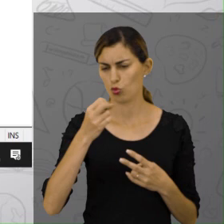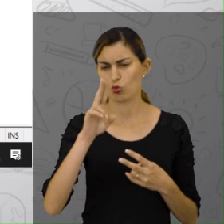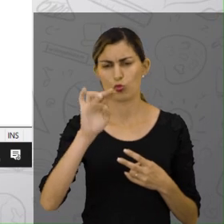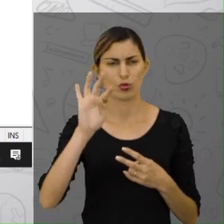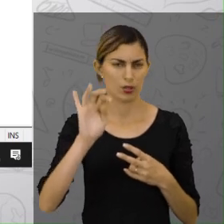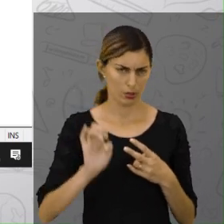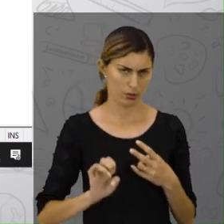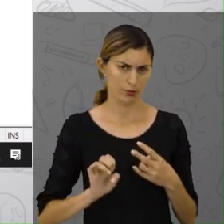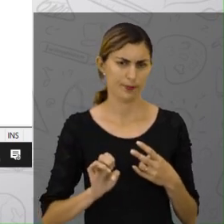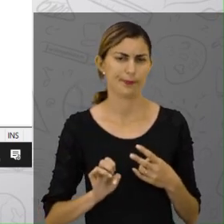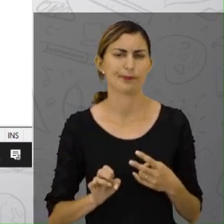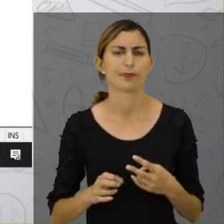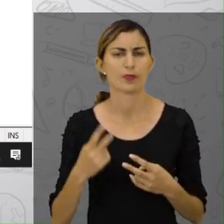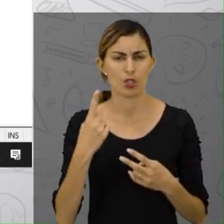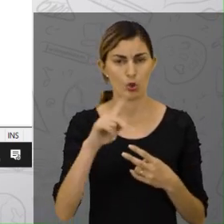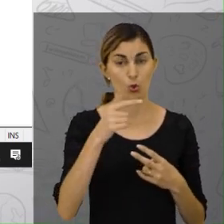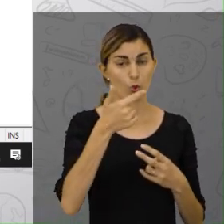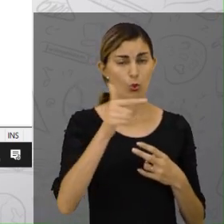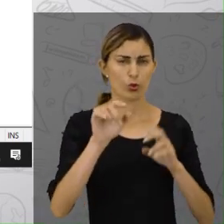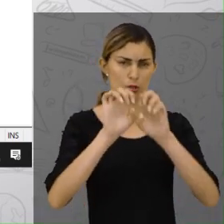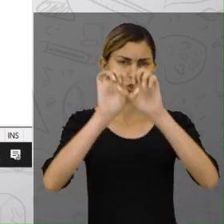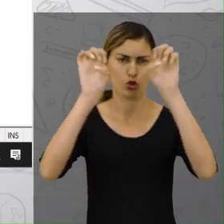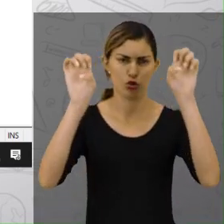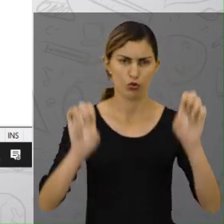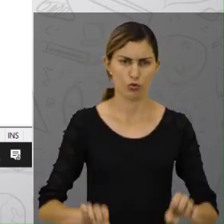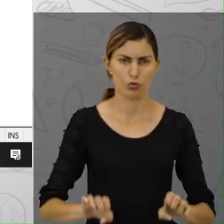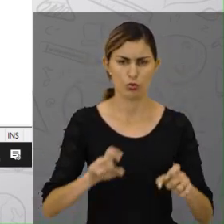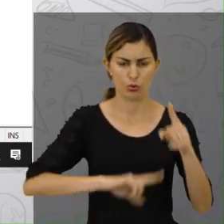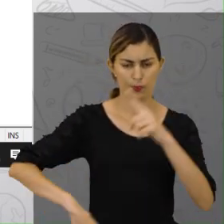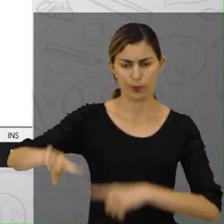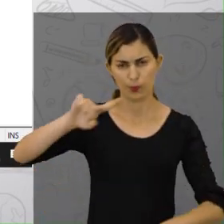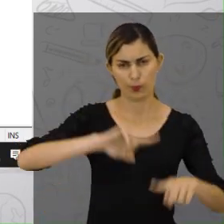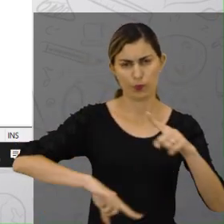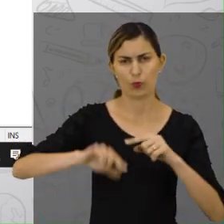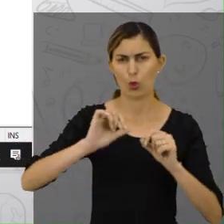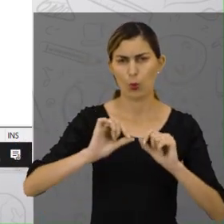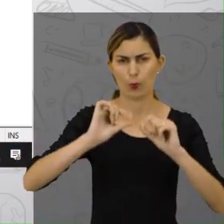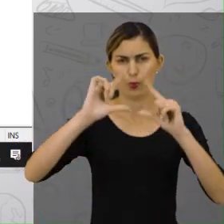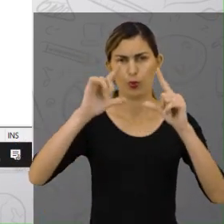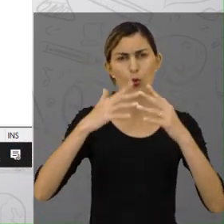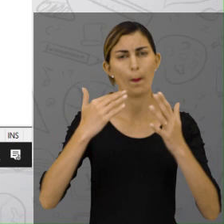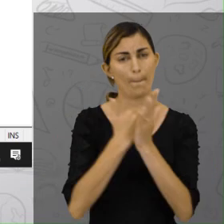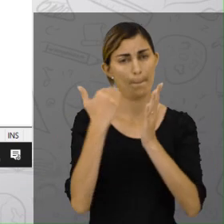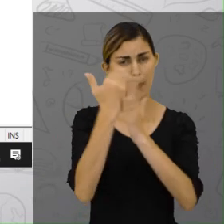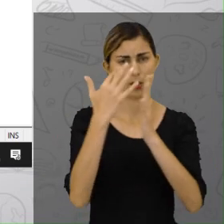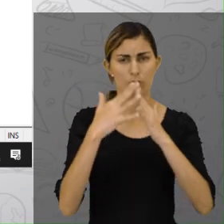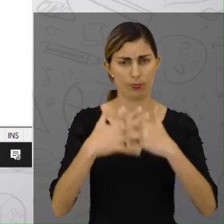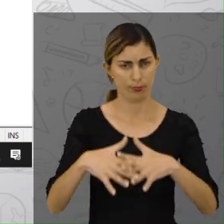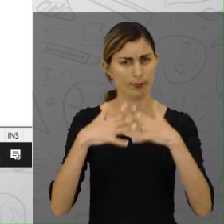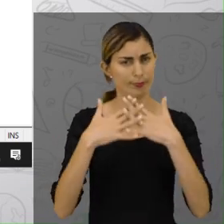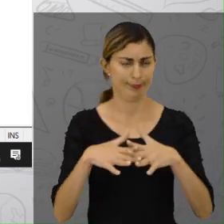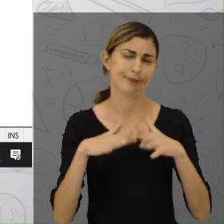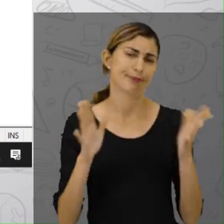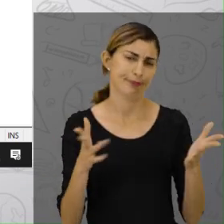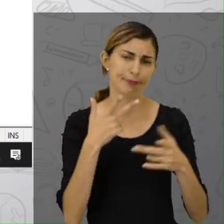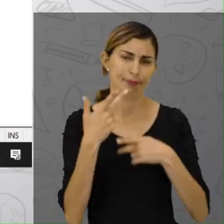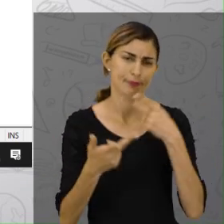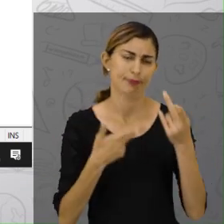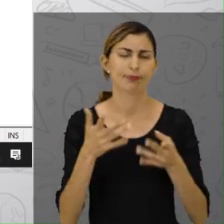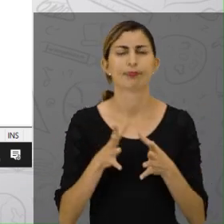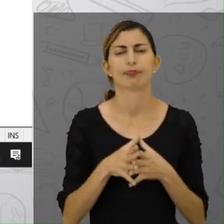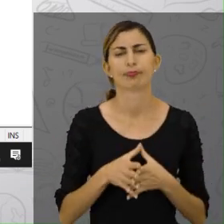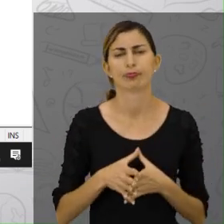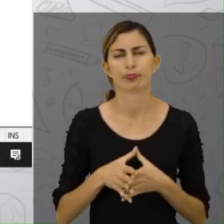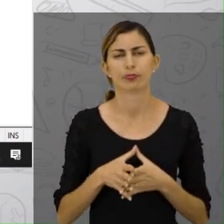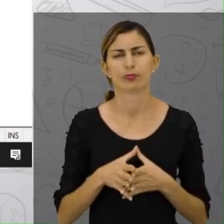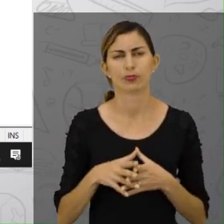O switch é uma outra estrutura de controle um pouco mais complexa, vamos assim dizer,